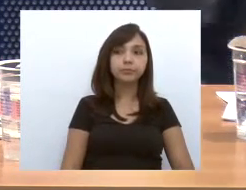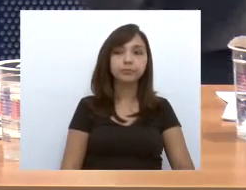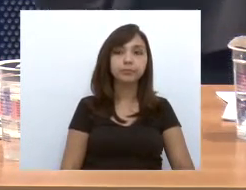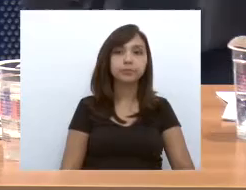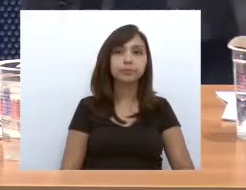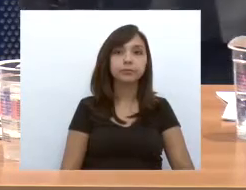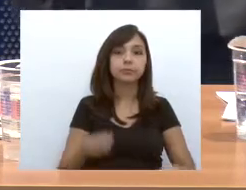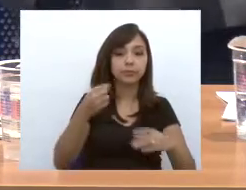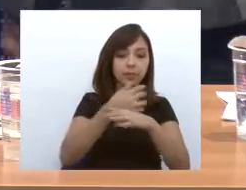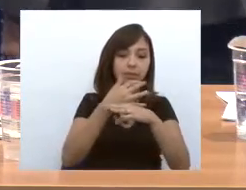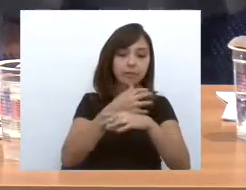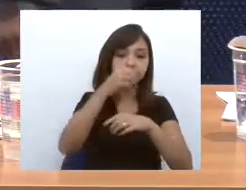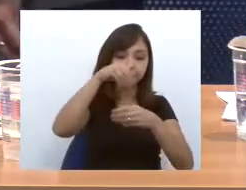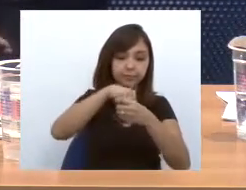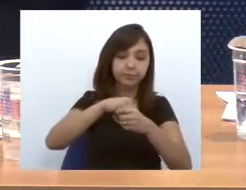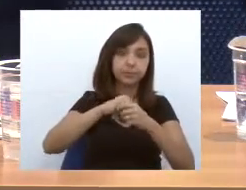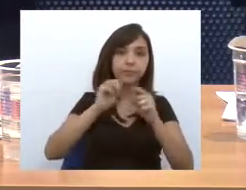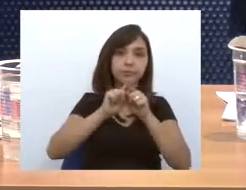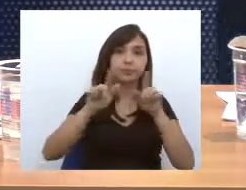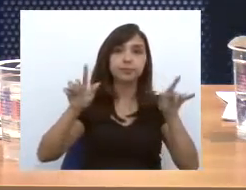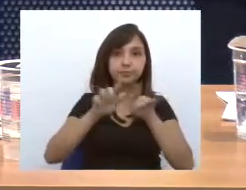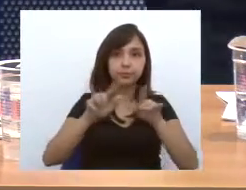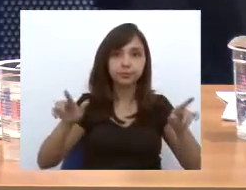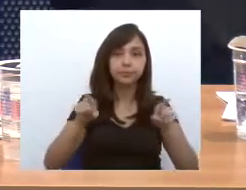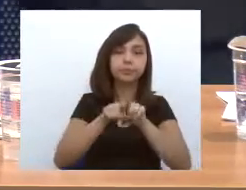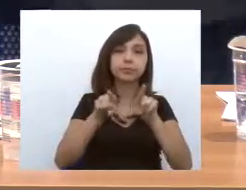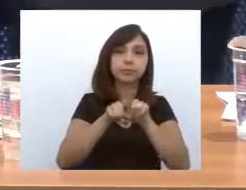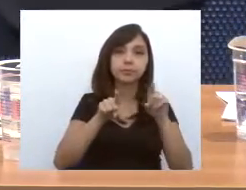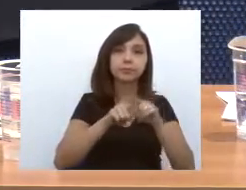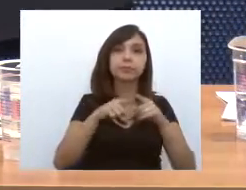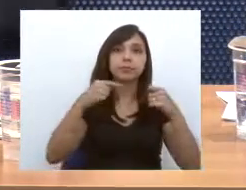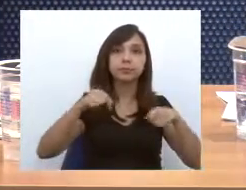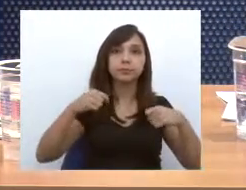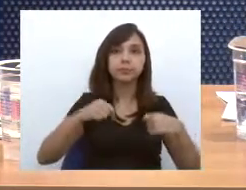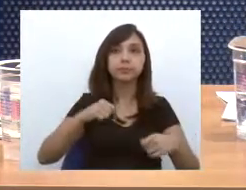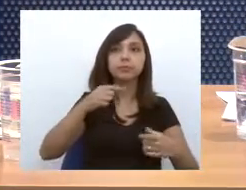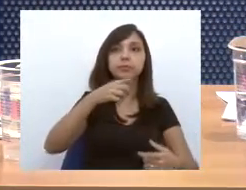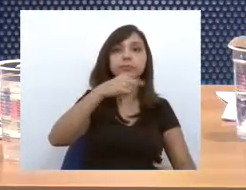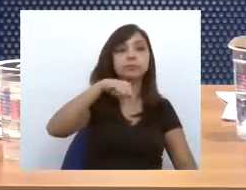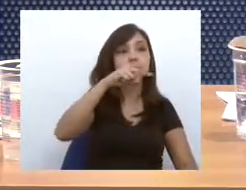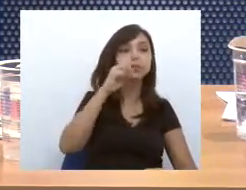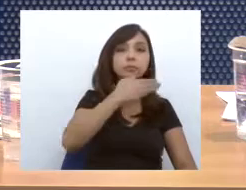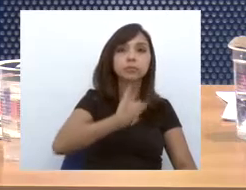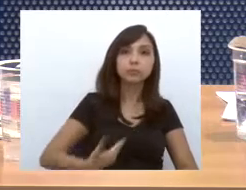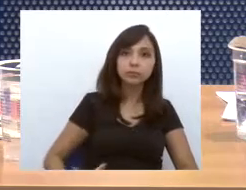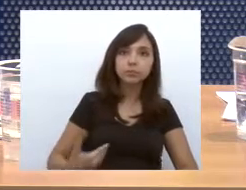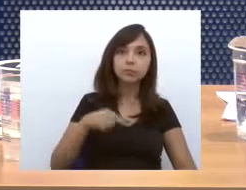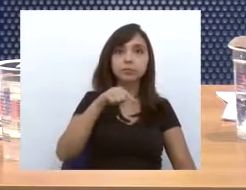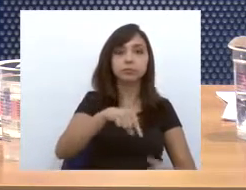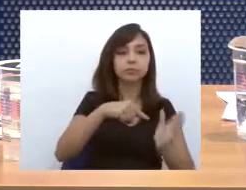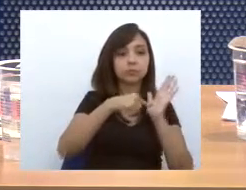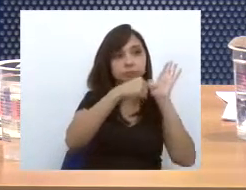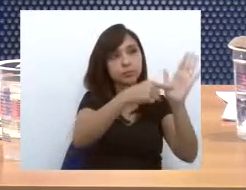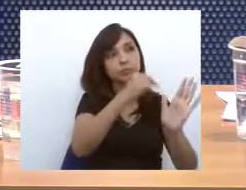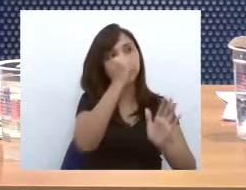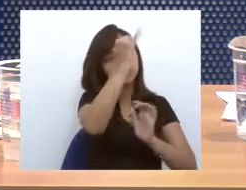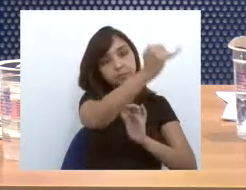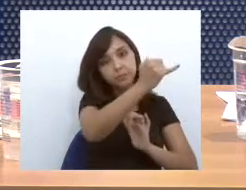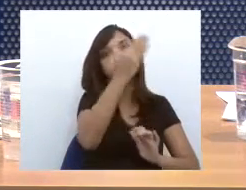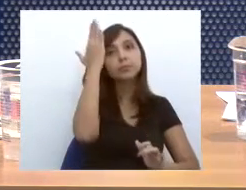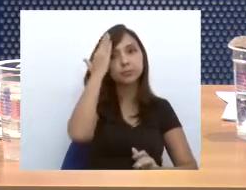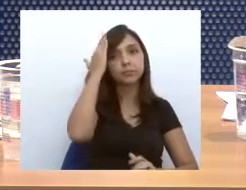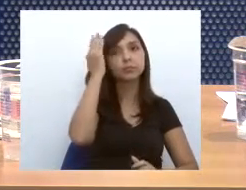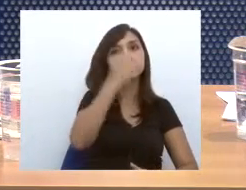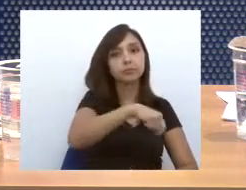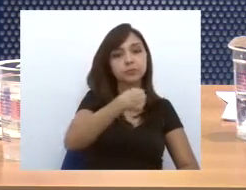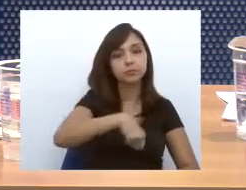em funcionamento na cidade de Guarulhos. Requeiro ainda que seja dada ciência ao governador desta manifestação